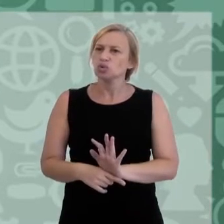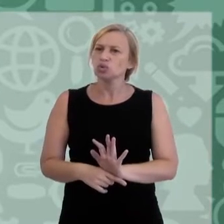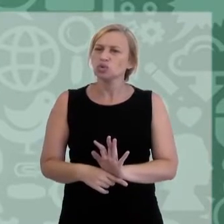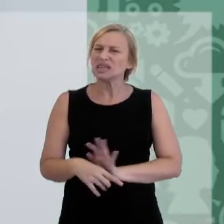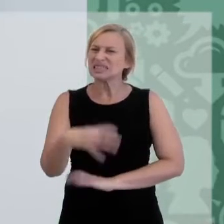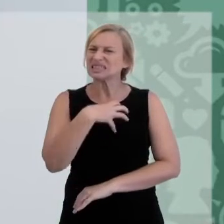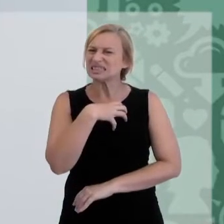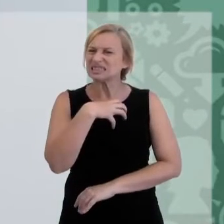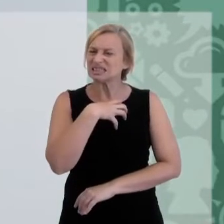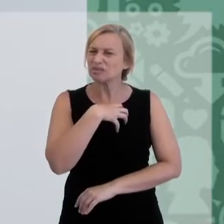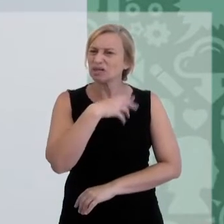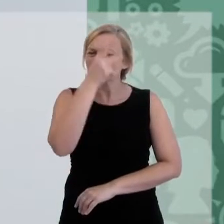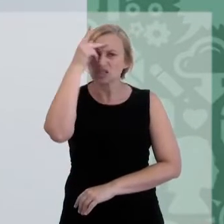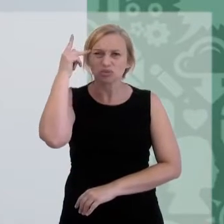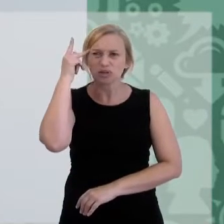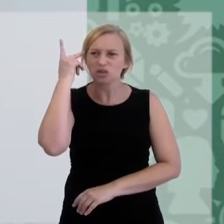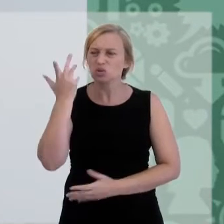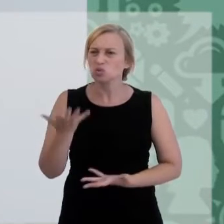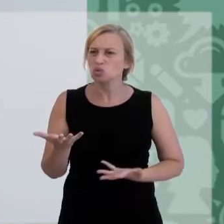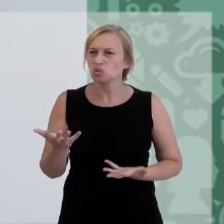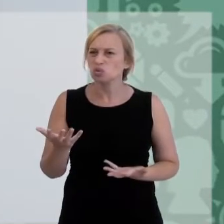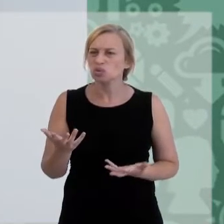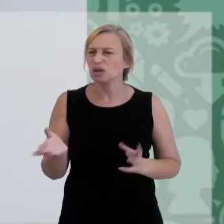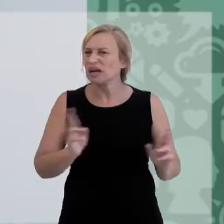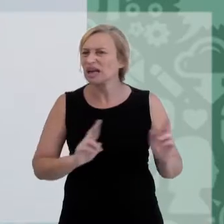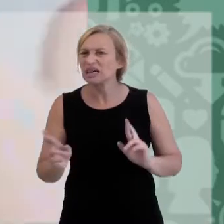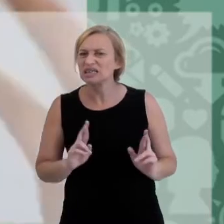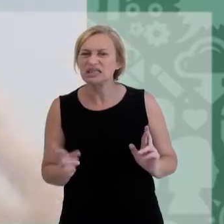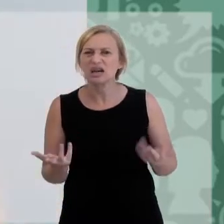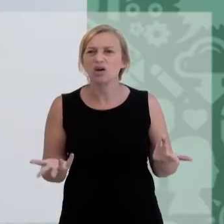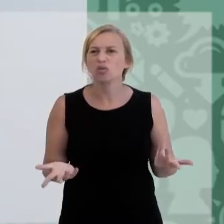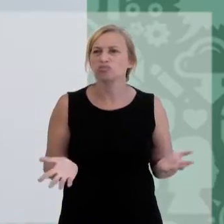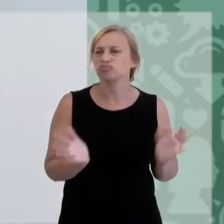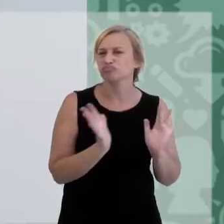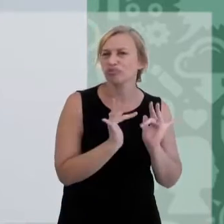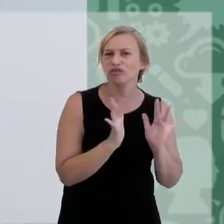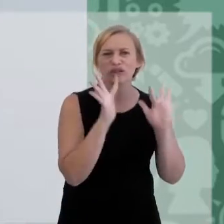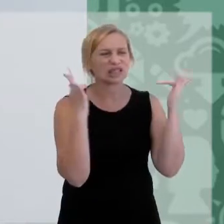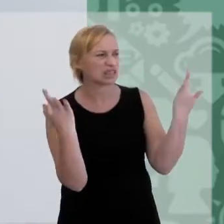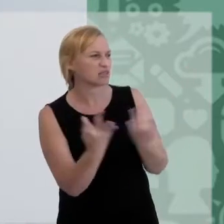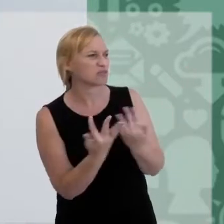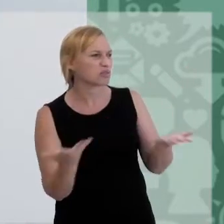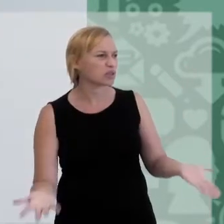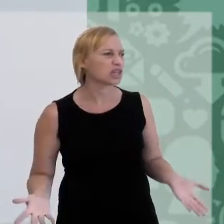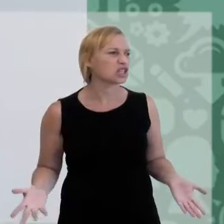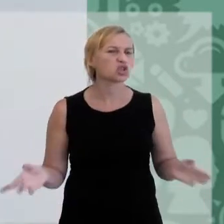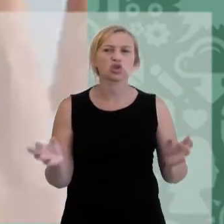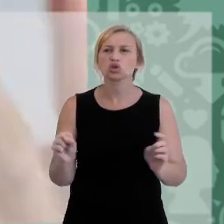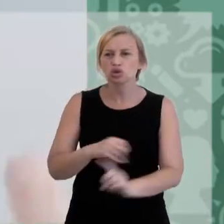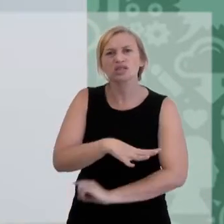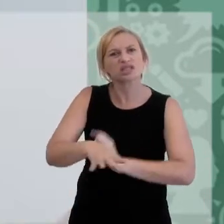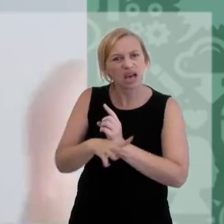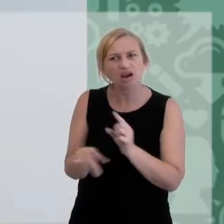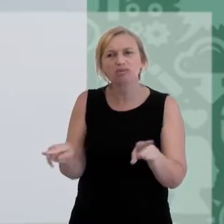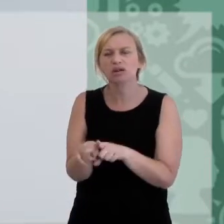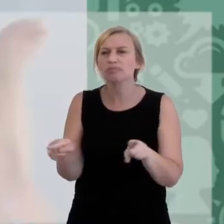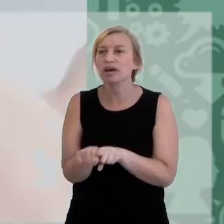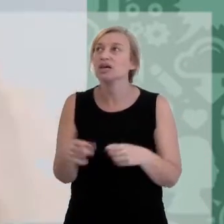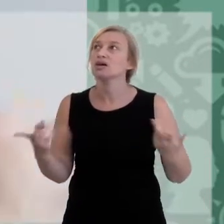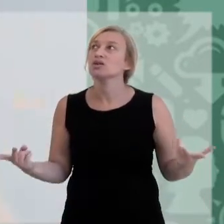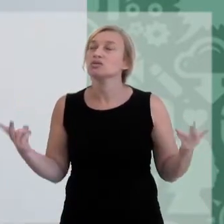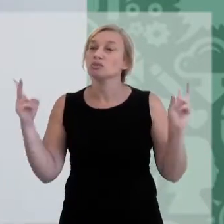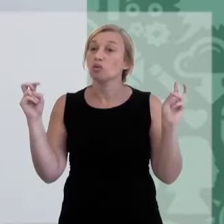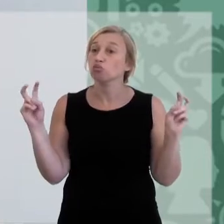potencializou esses sentimentos das pessoas, né, tanto em relações amorosas, relações familiares, relações sociais, justamente